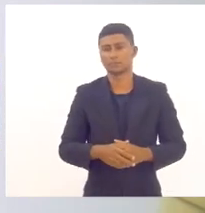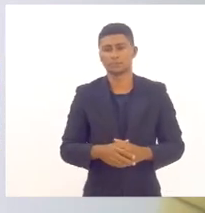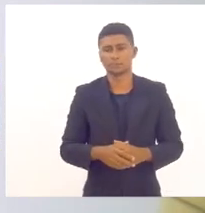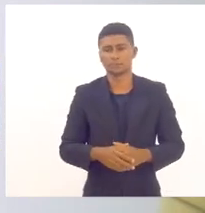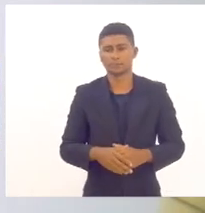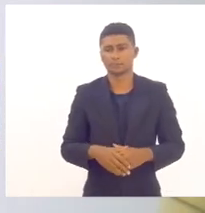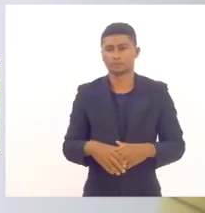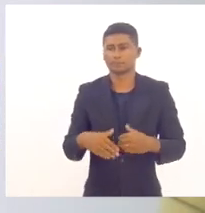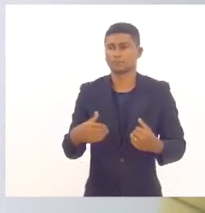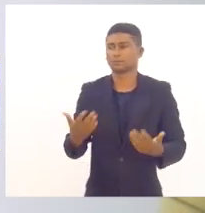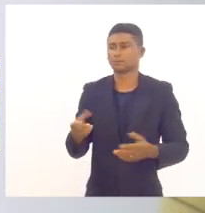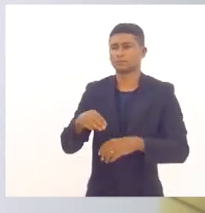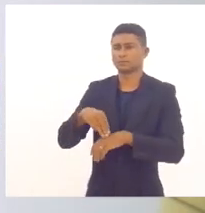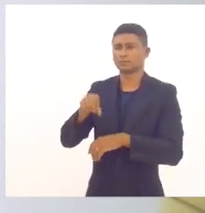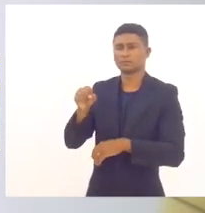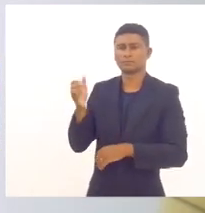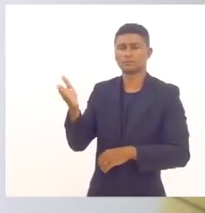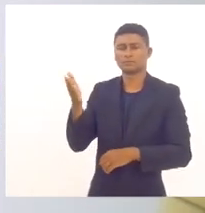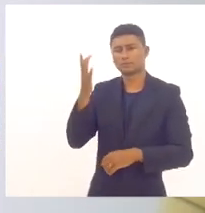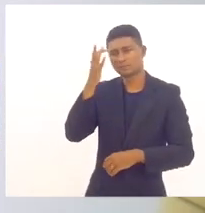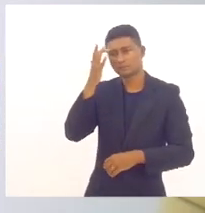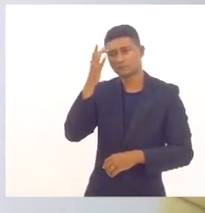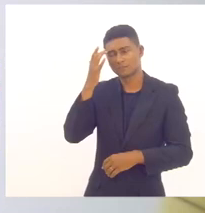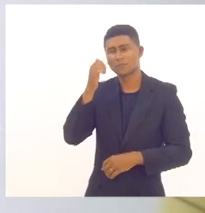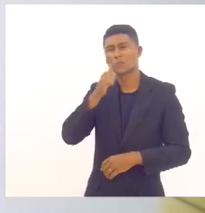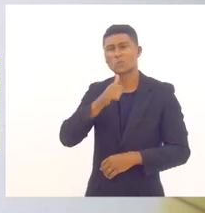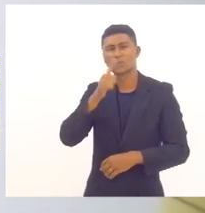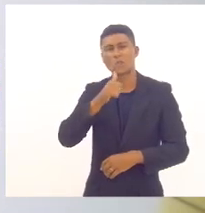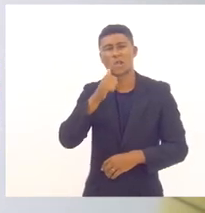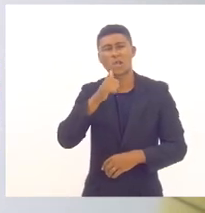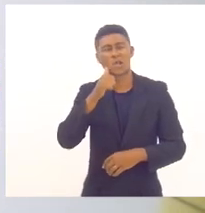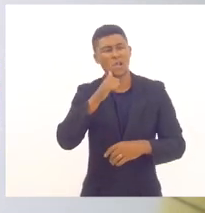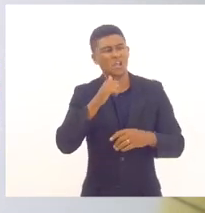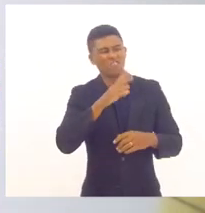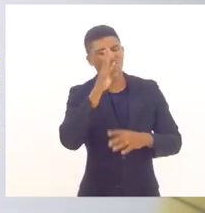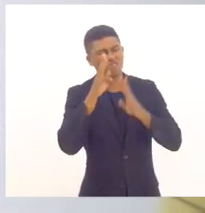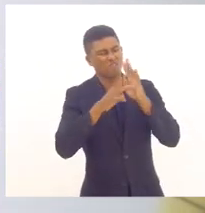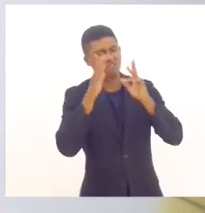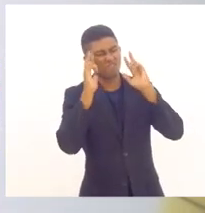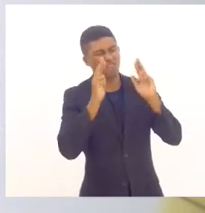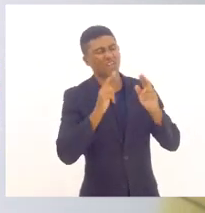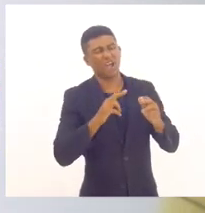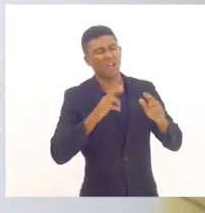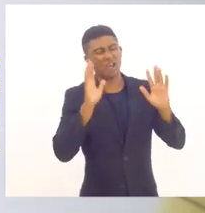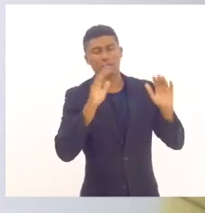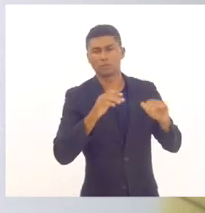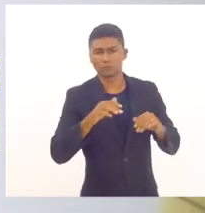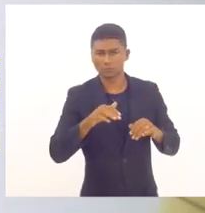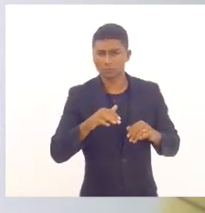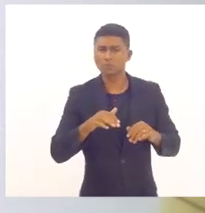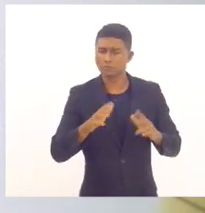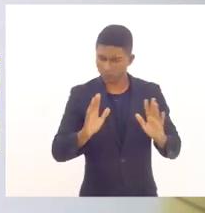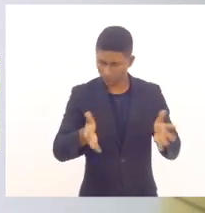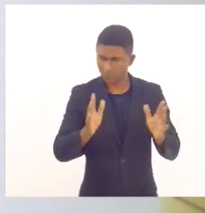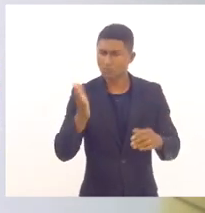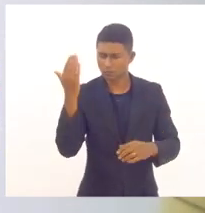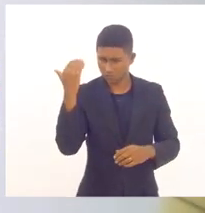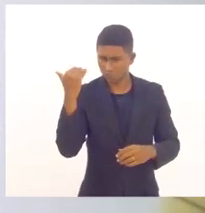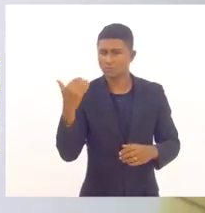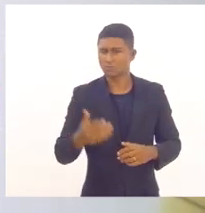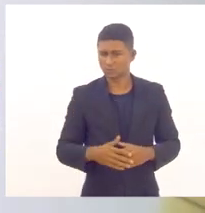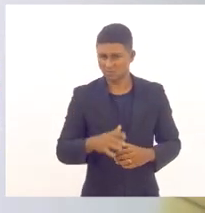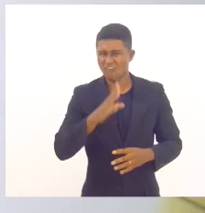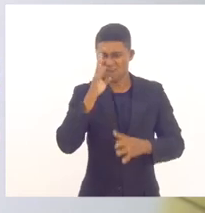isso, mestre, de mulher nunca foi desrespeitada, mulher nunca... Não existe isso. E quando a